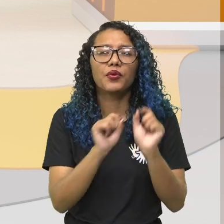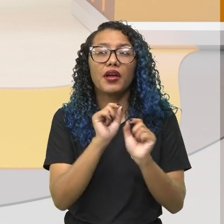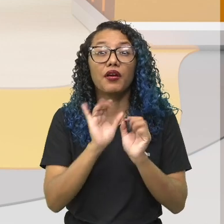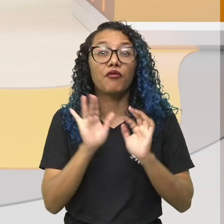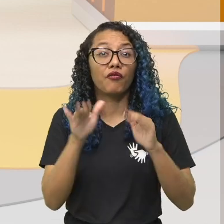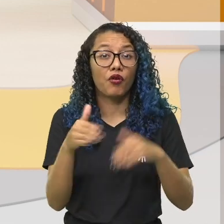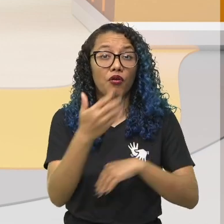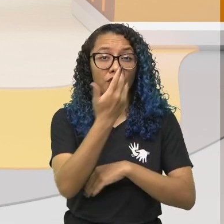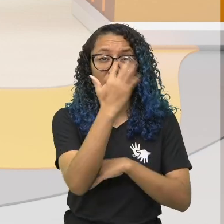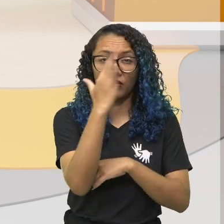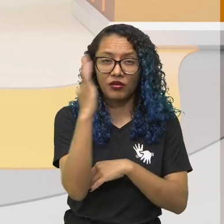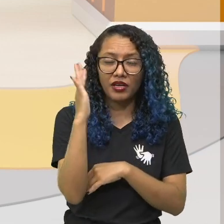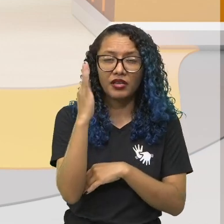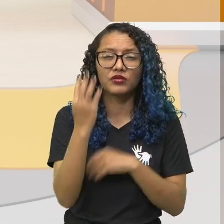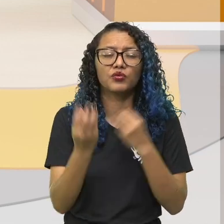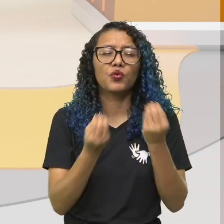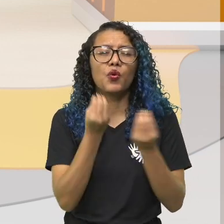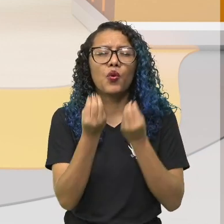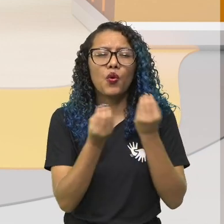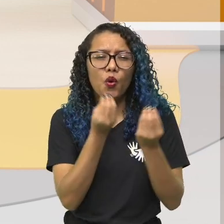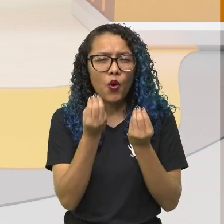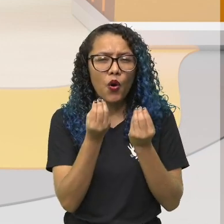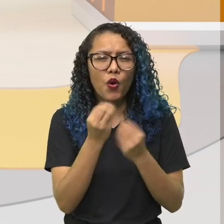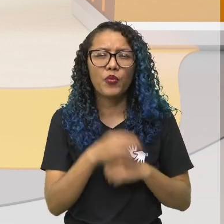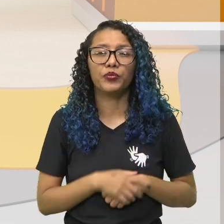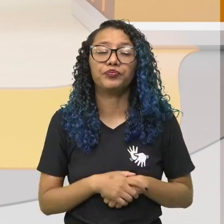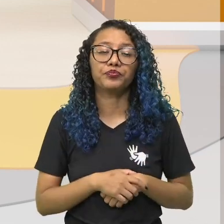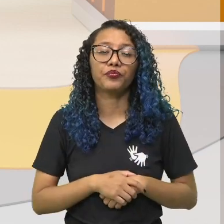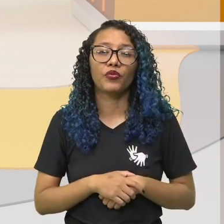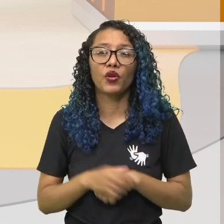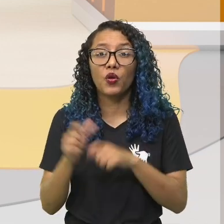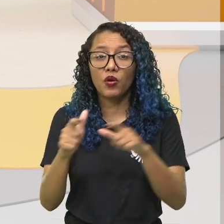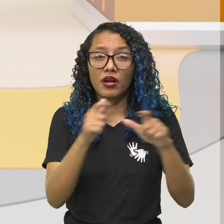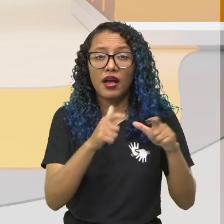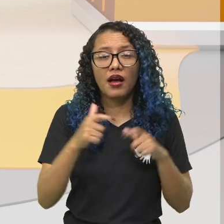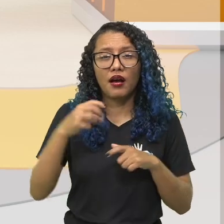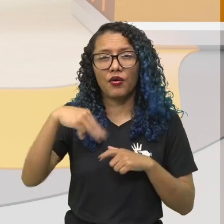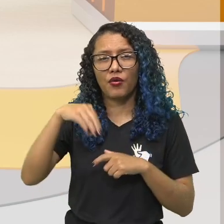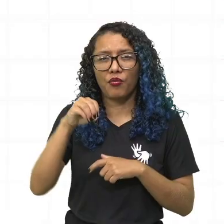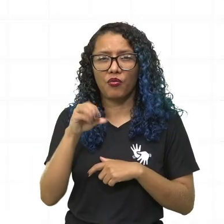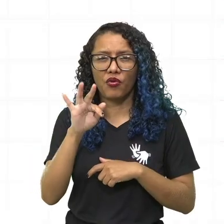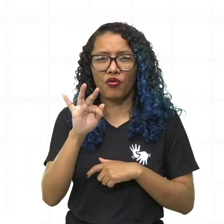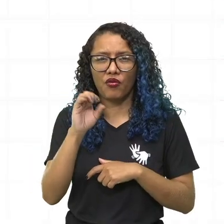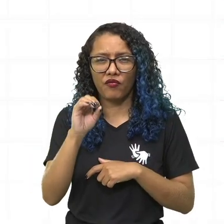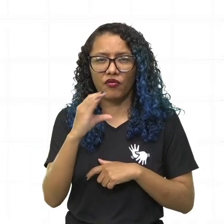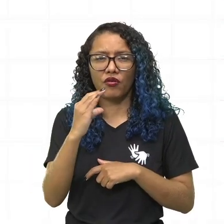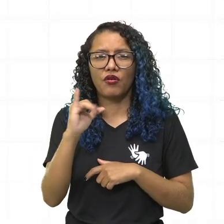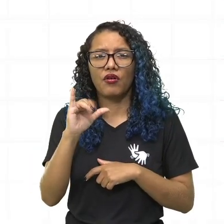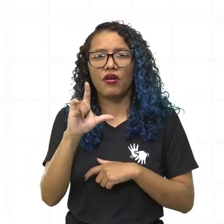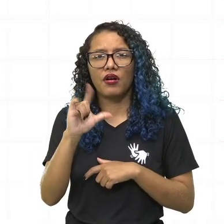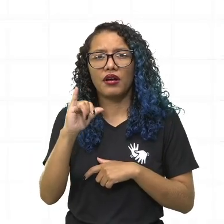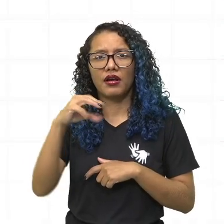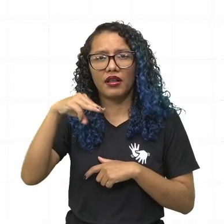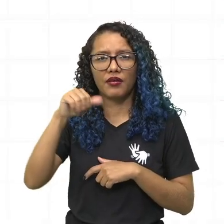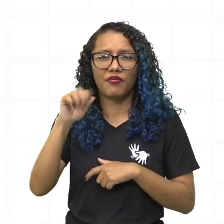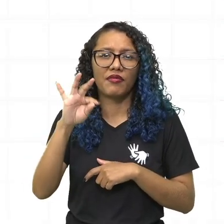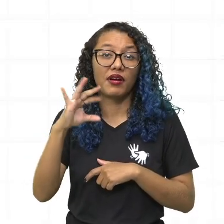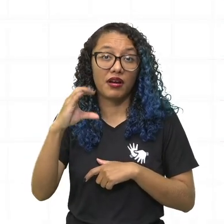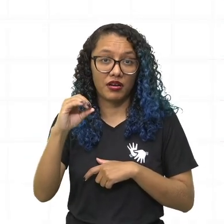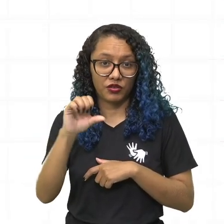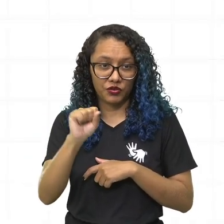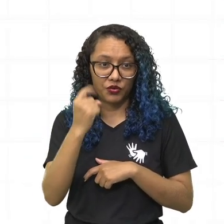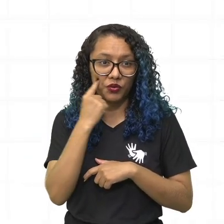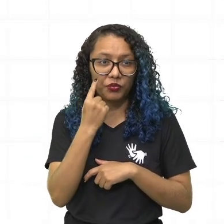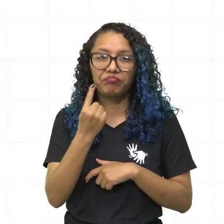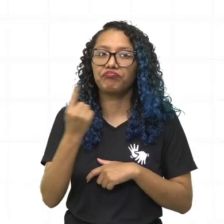natureza, com relação aos domínios morfoclimáticos. Olha que palavra, né? Vamos dar uma olhada na primeira tela aí agora. Onde a gente